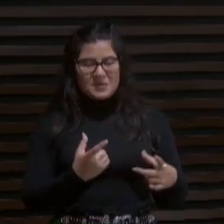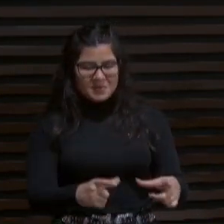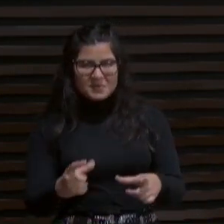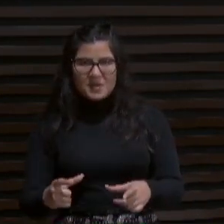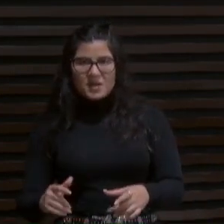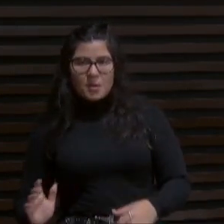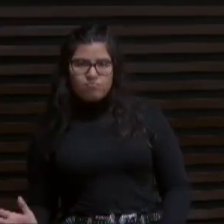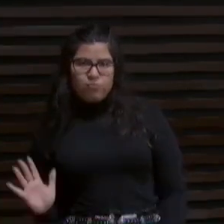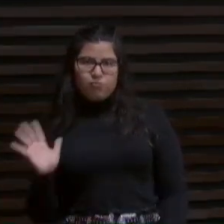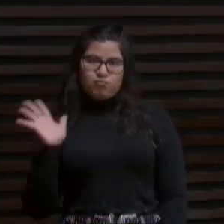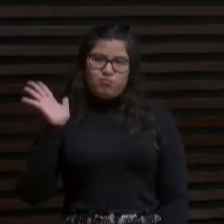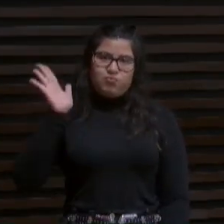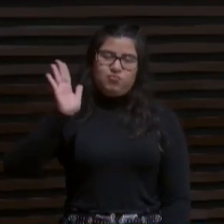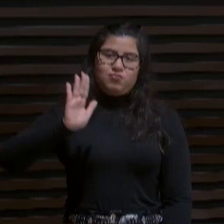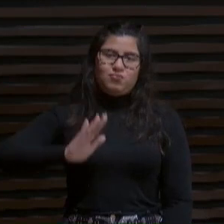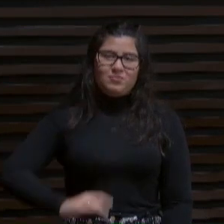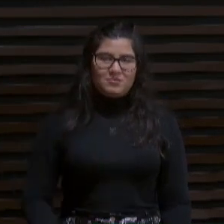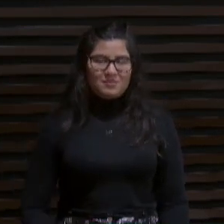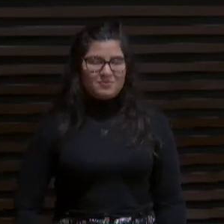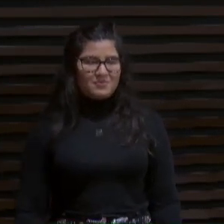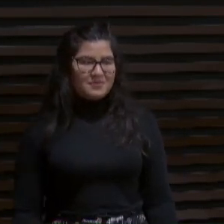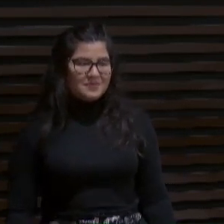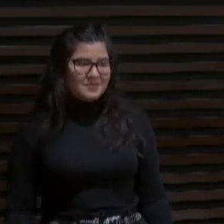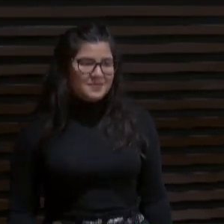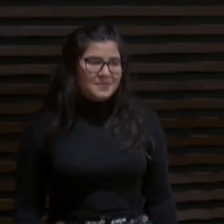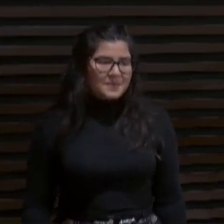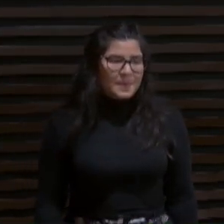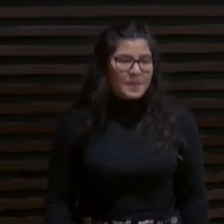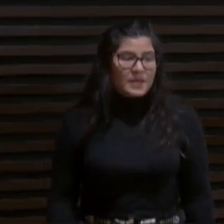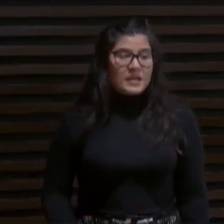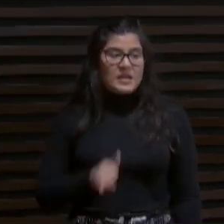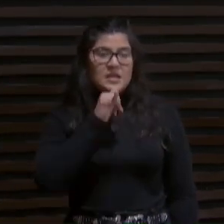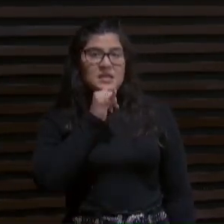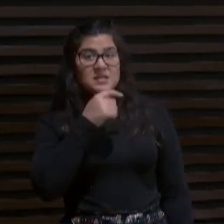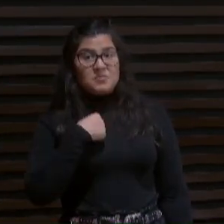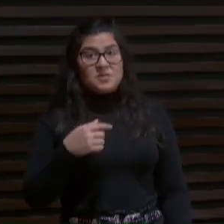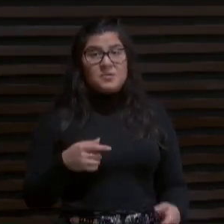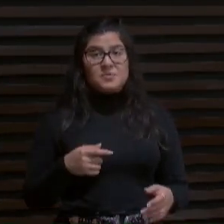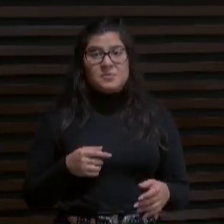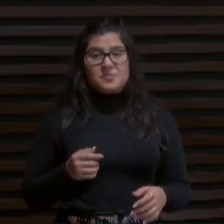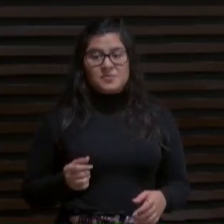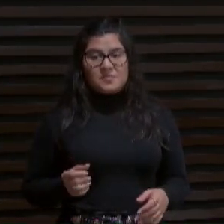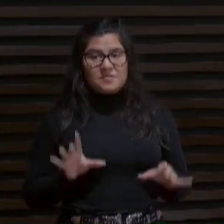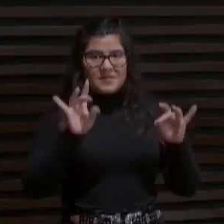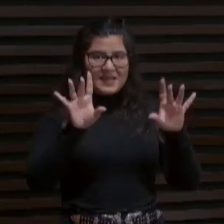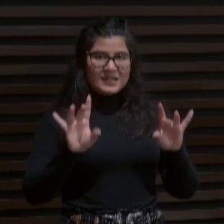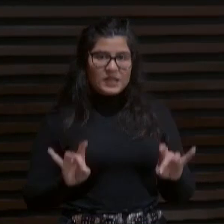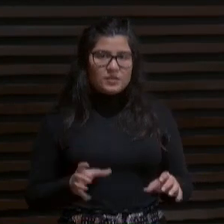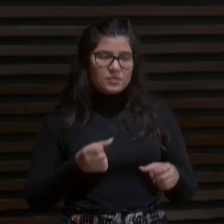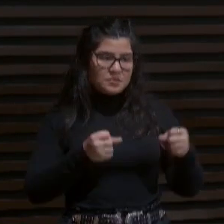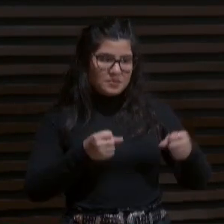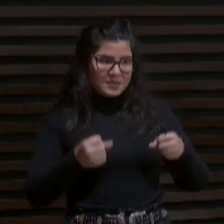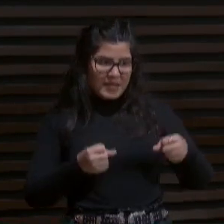hoje. Seria mais ou menos o seguinte: eu estou vendendo um carro, e eu realmente estava,